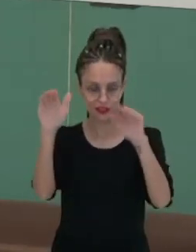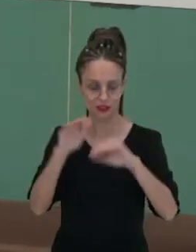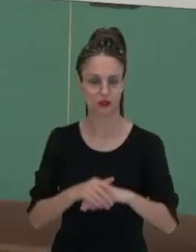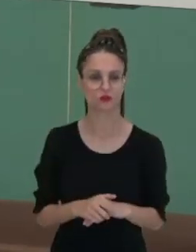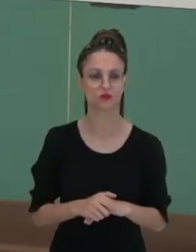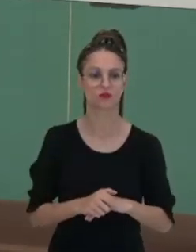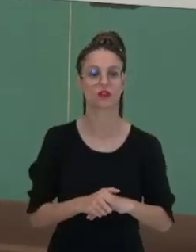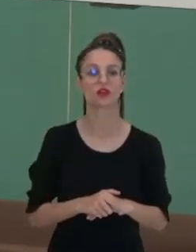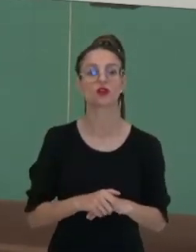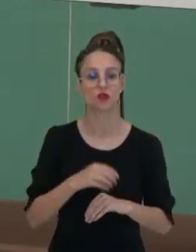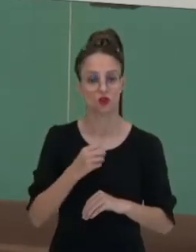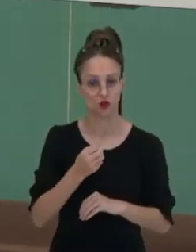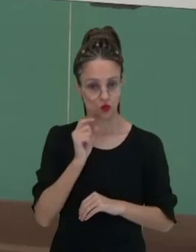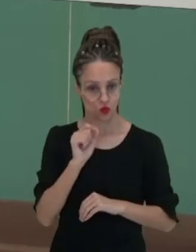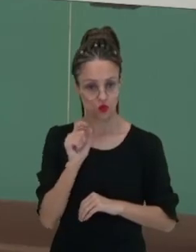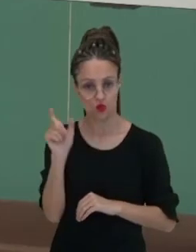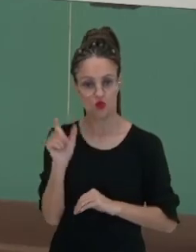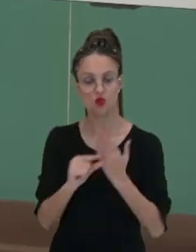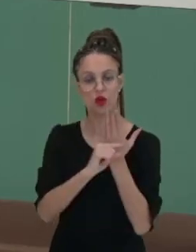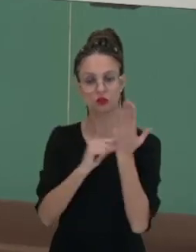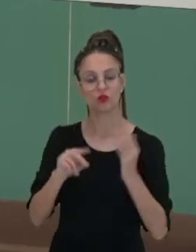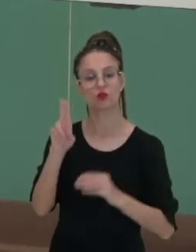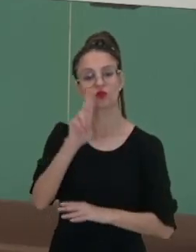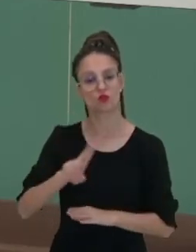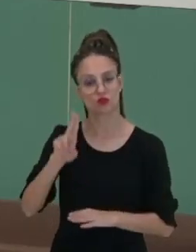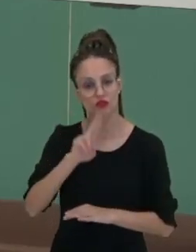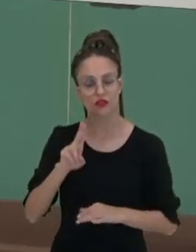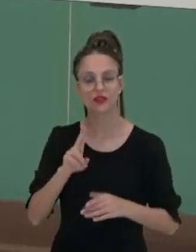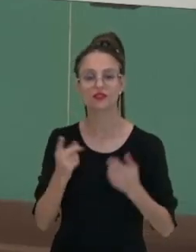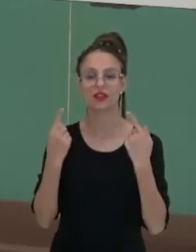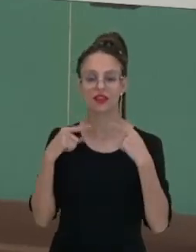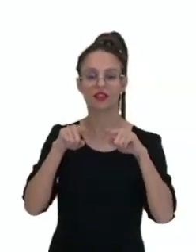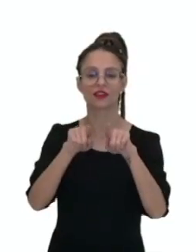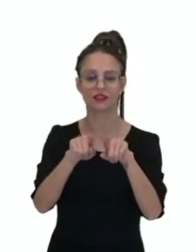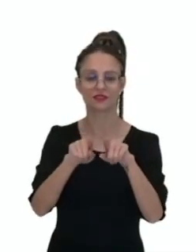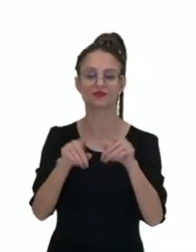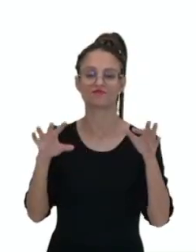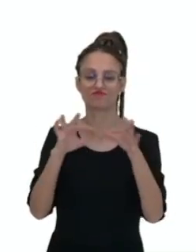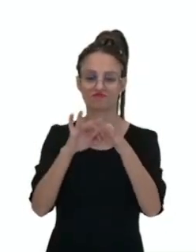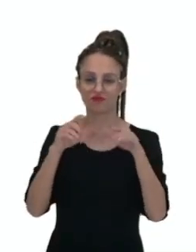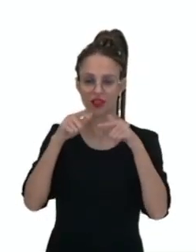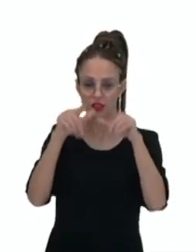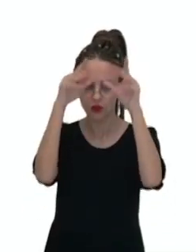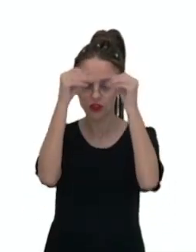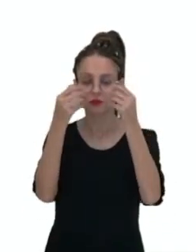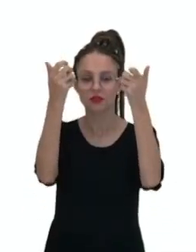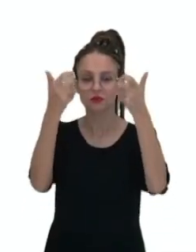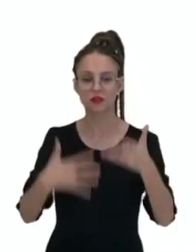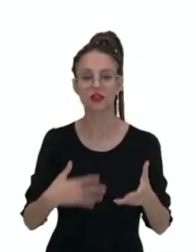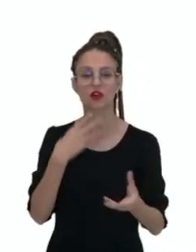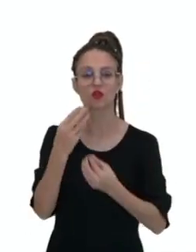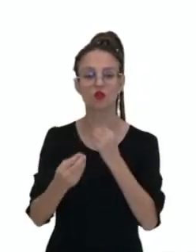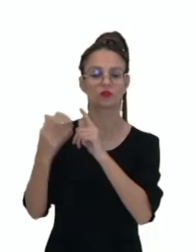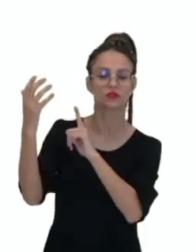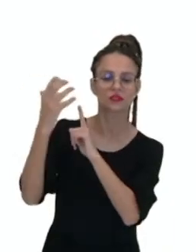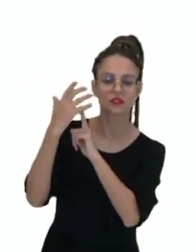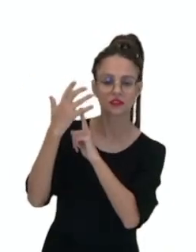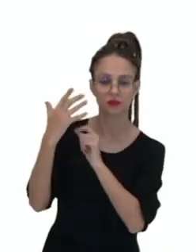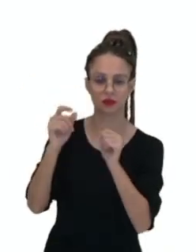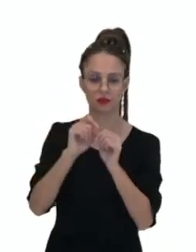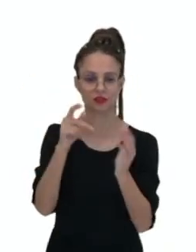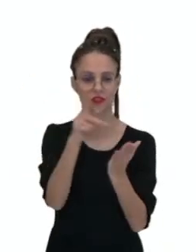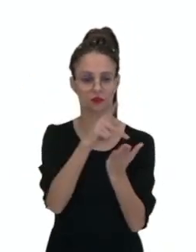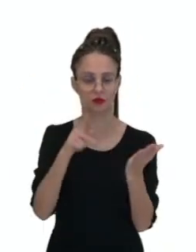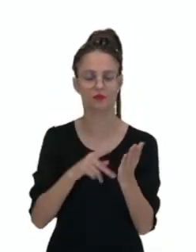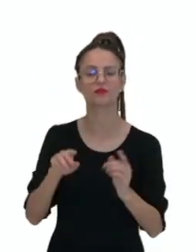poeta usa o quê? A metalinguagem através da metáfora para explicar como se inspira para fazer um poema. E o que